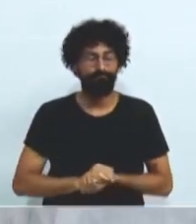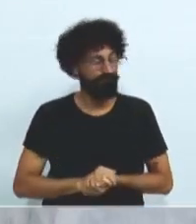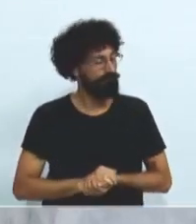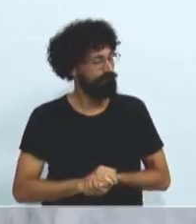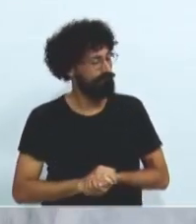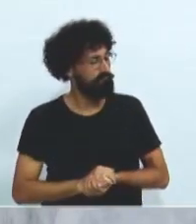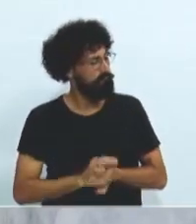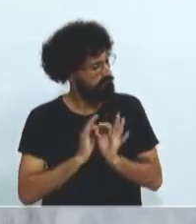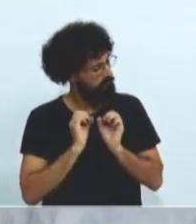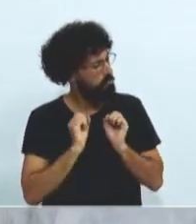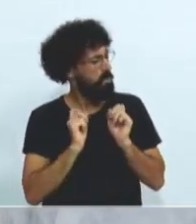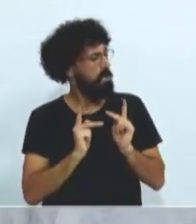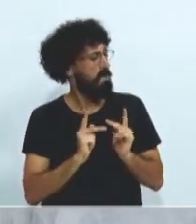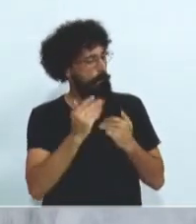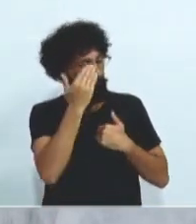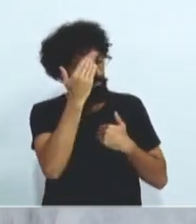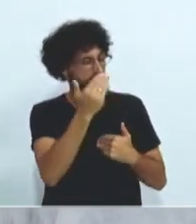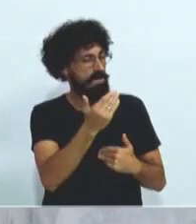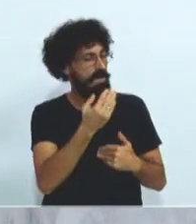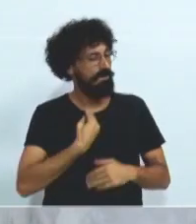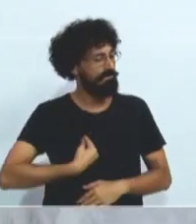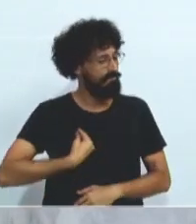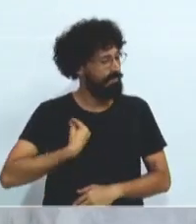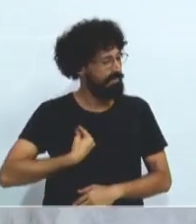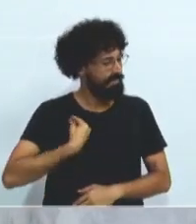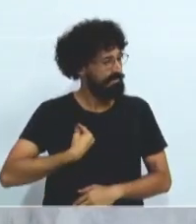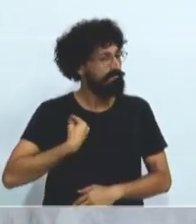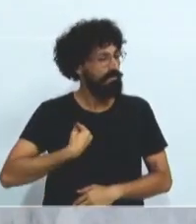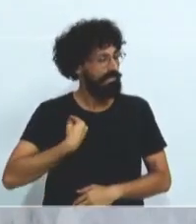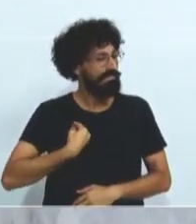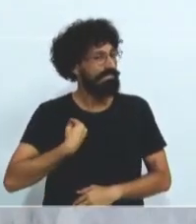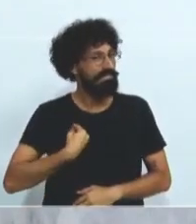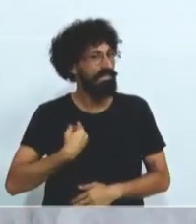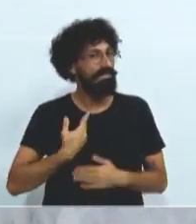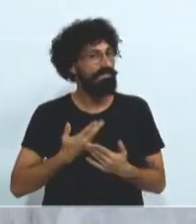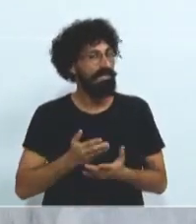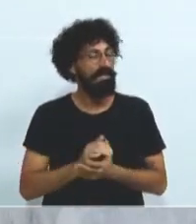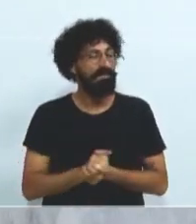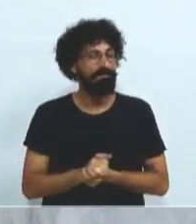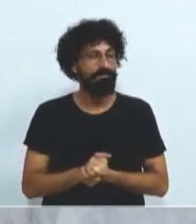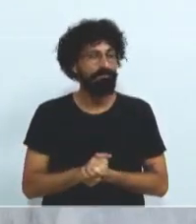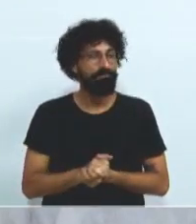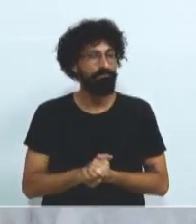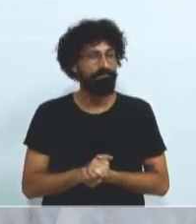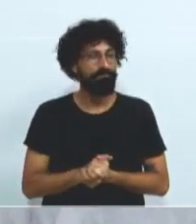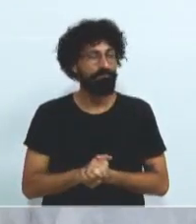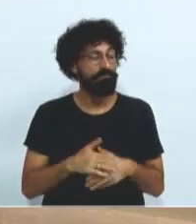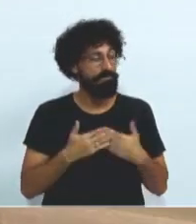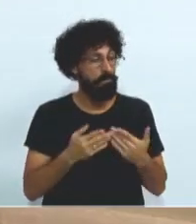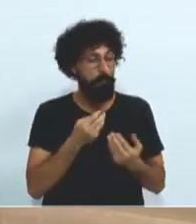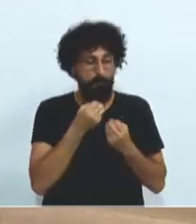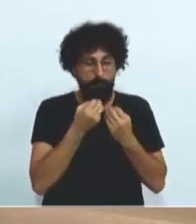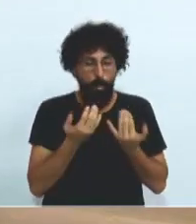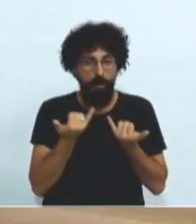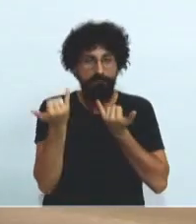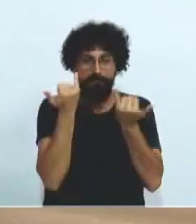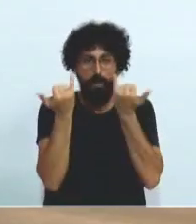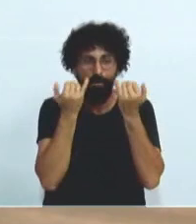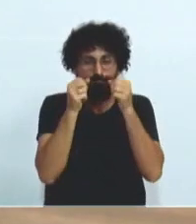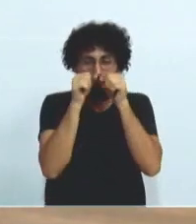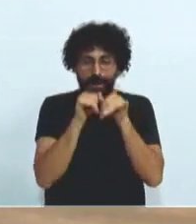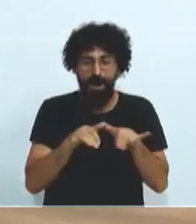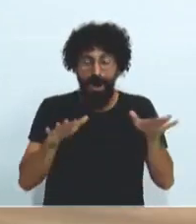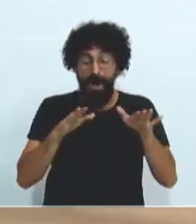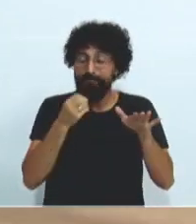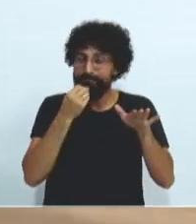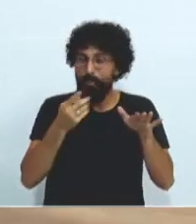certo. Obrigada, viu, doutora, pela sua participação. Realmente é muito bom a gente poder falar desse tipo de tema, levar informação, porque acho que quanto mais pessoas nós